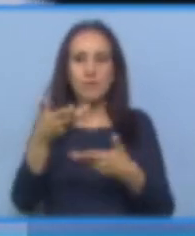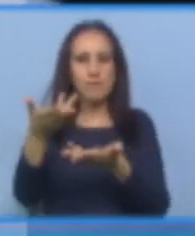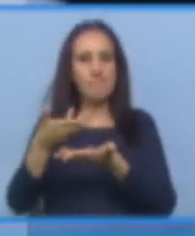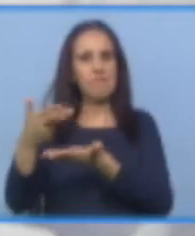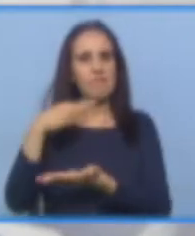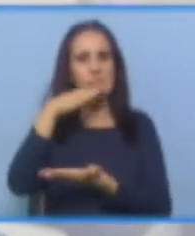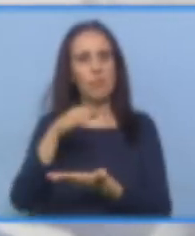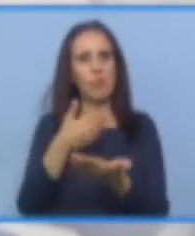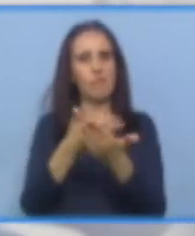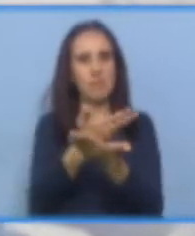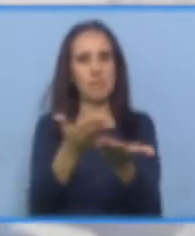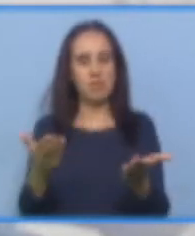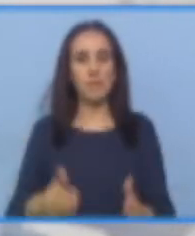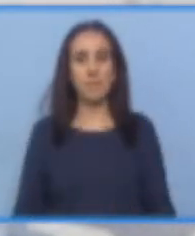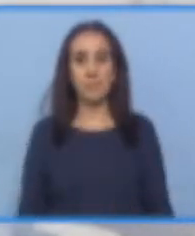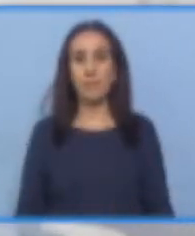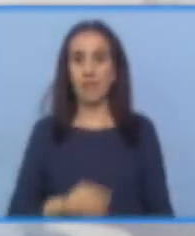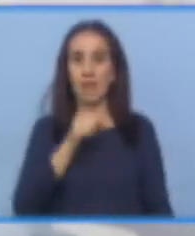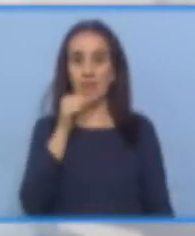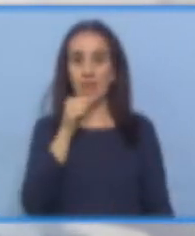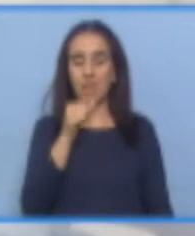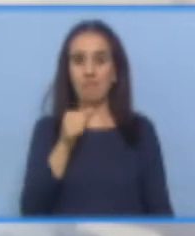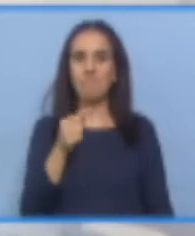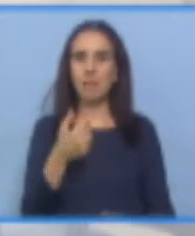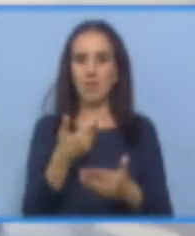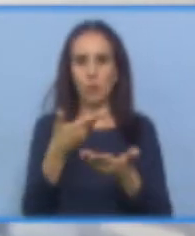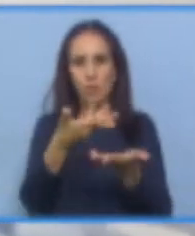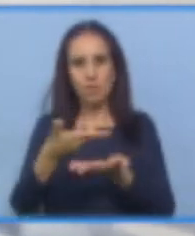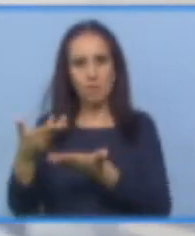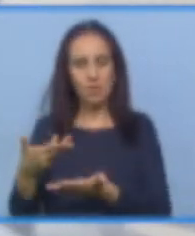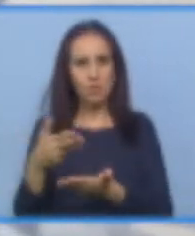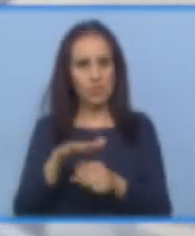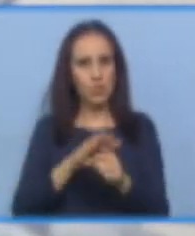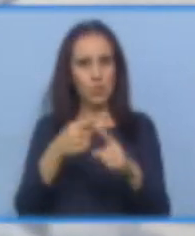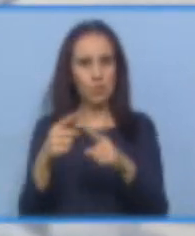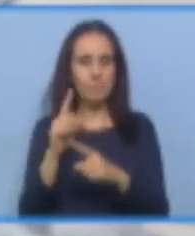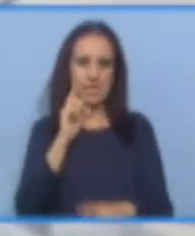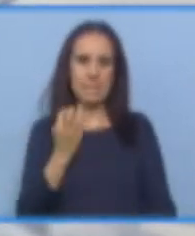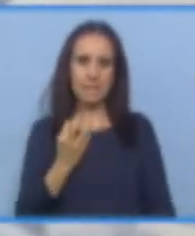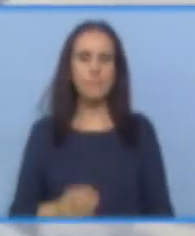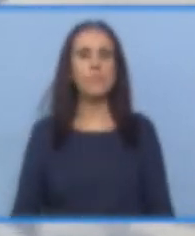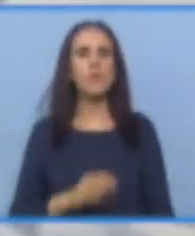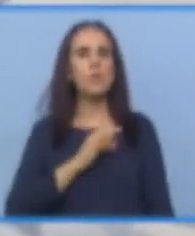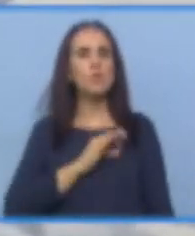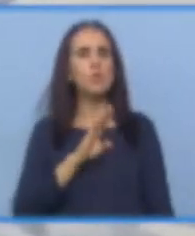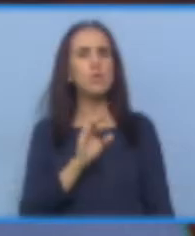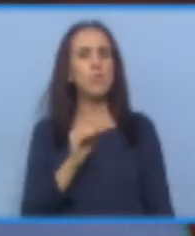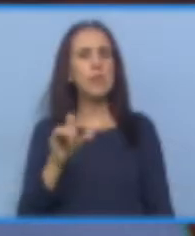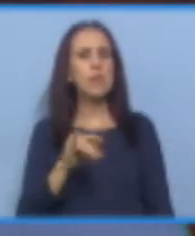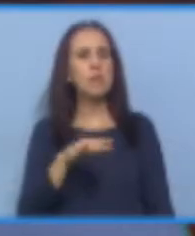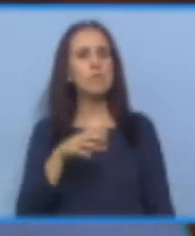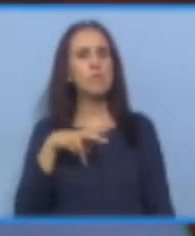lhes oferecer. Com essa marca do acolhimento nas várias situações. Sr. Joaquim, qual será a representação de Portugal neste